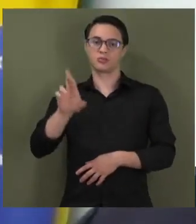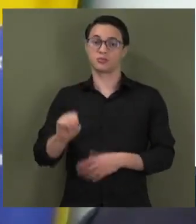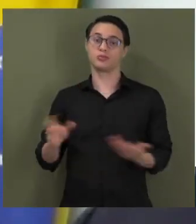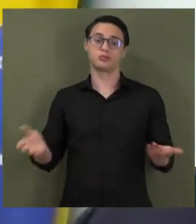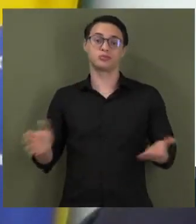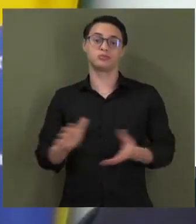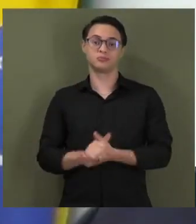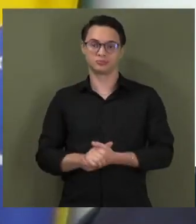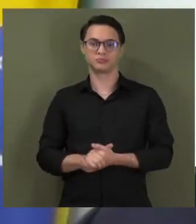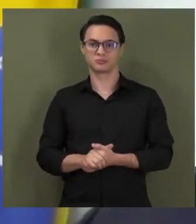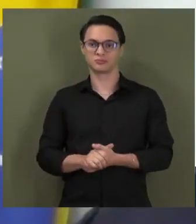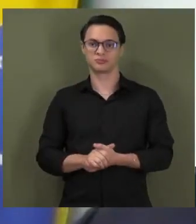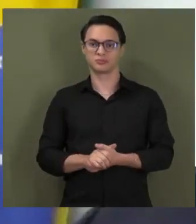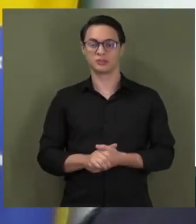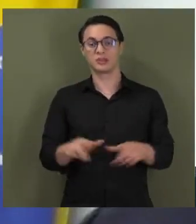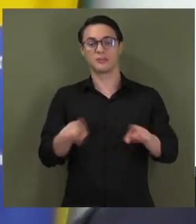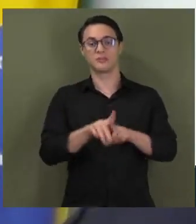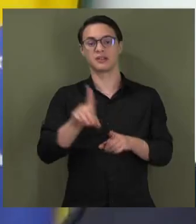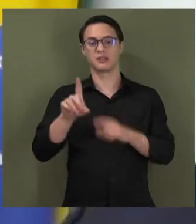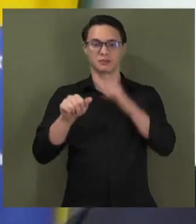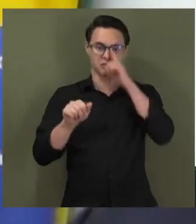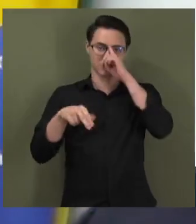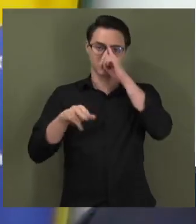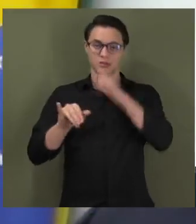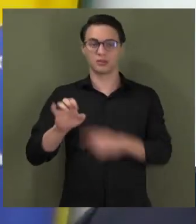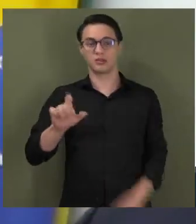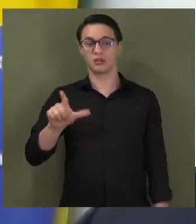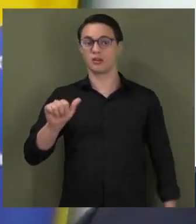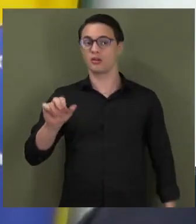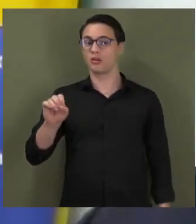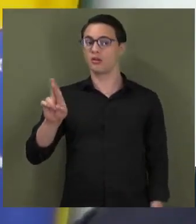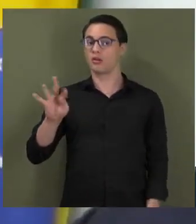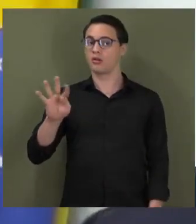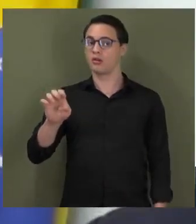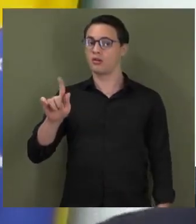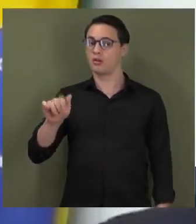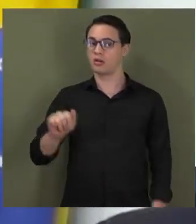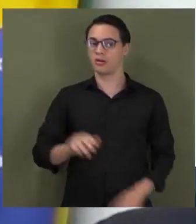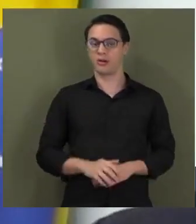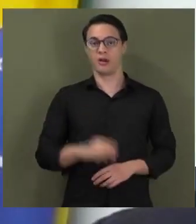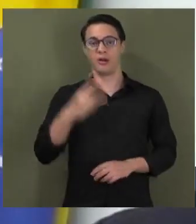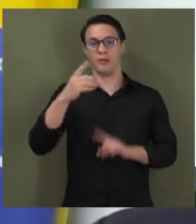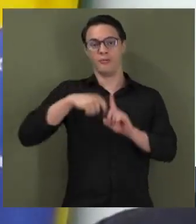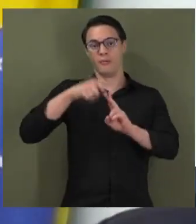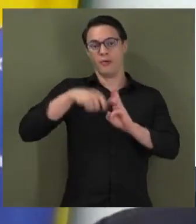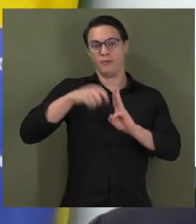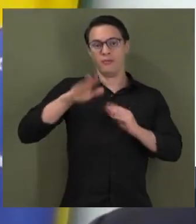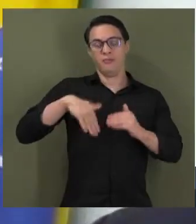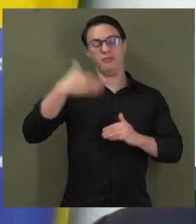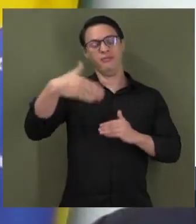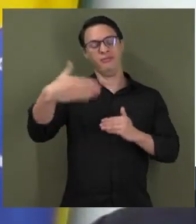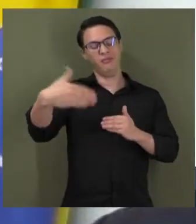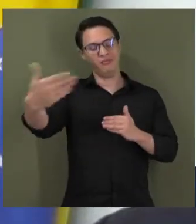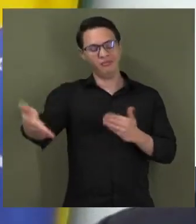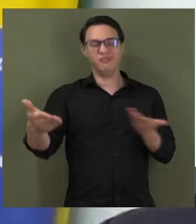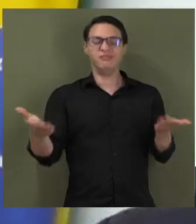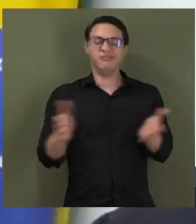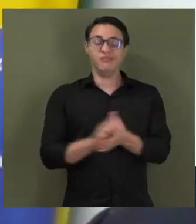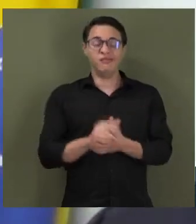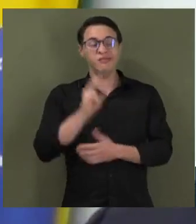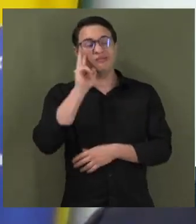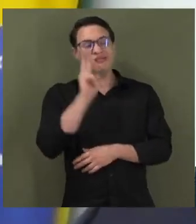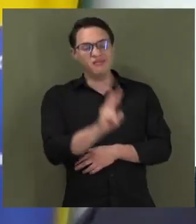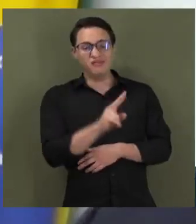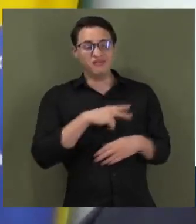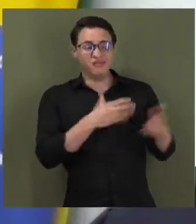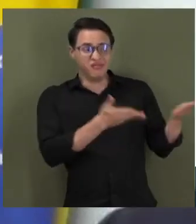Nicolás Maduro e Daniel Ortega. 3 meses depois da eleição, isso não podia ser dito durante o processo eleitoral, o